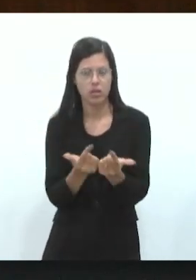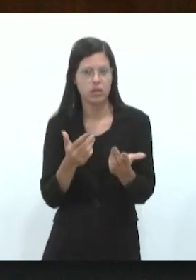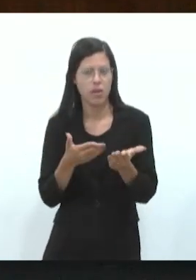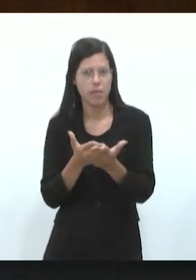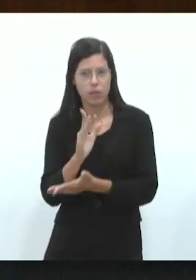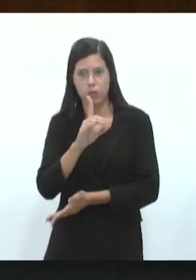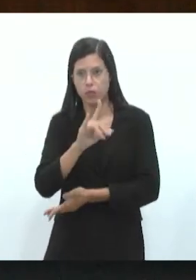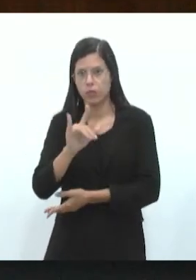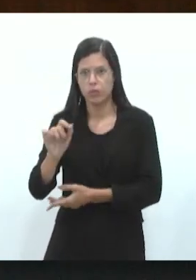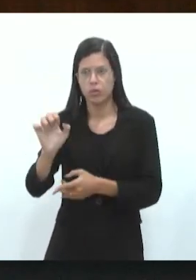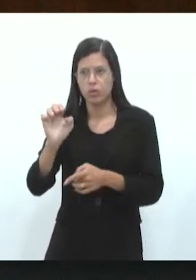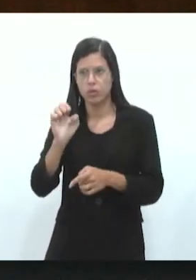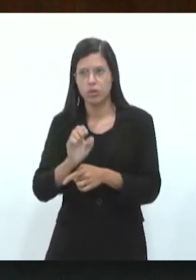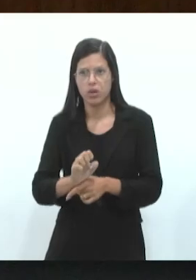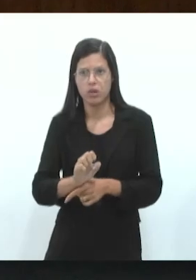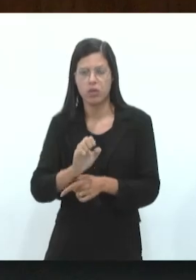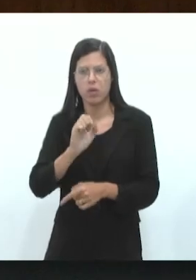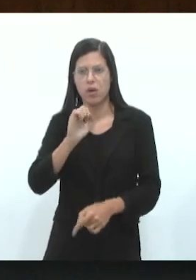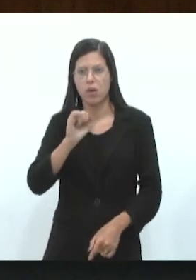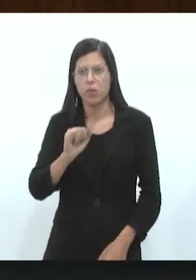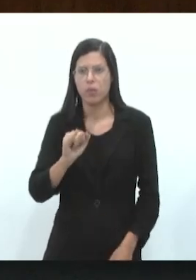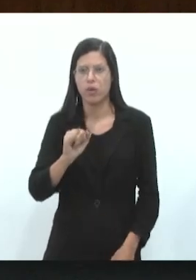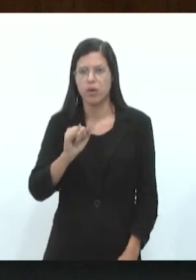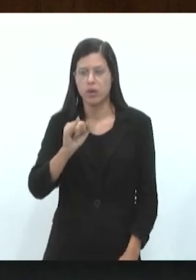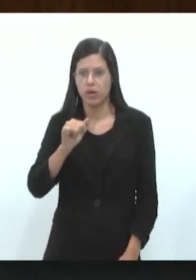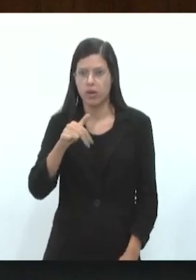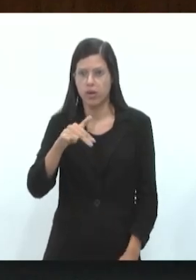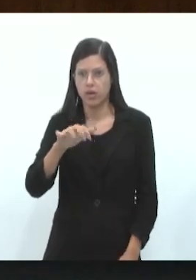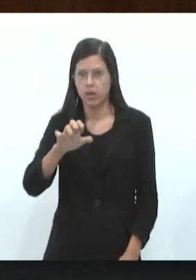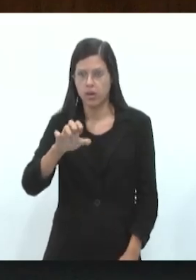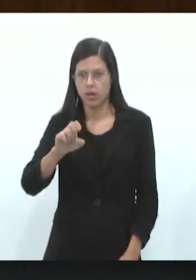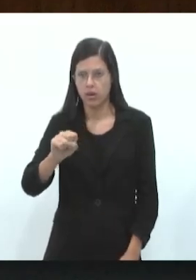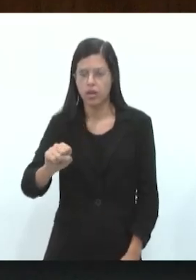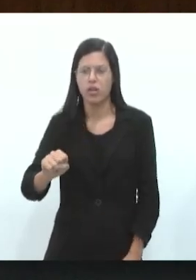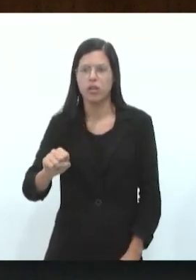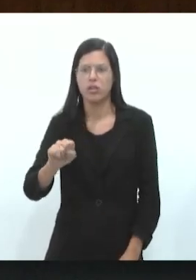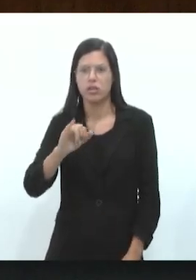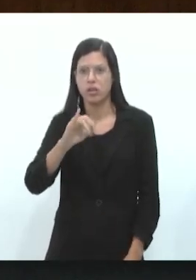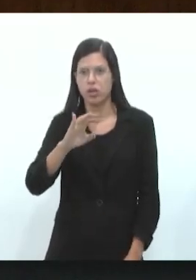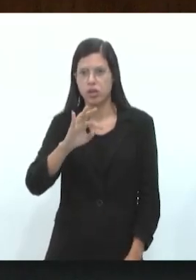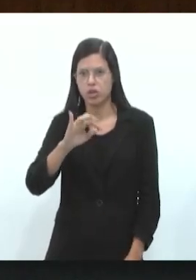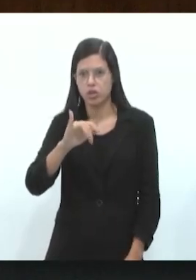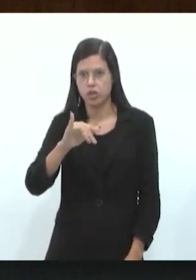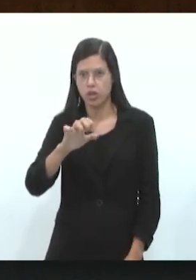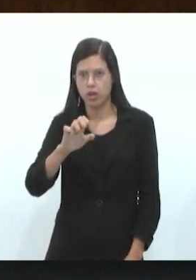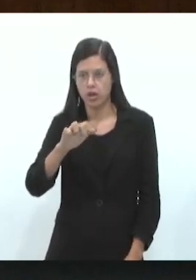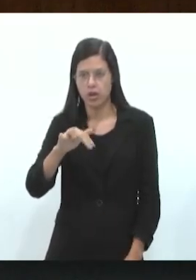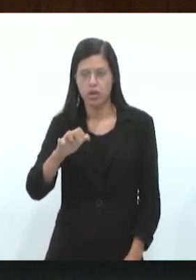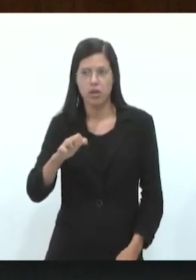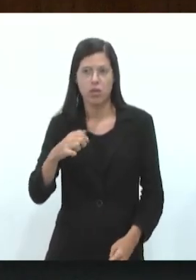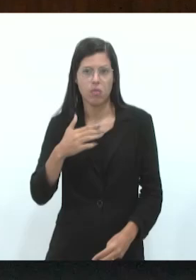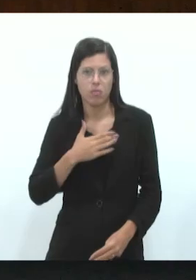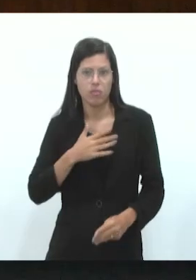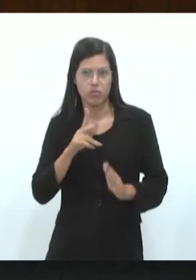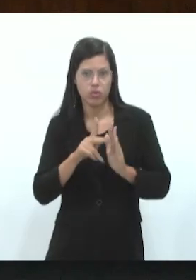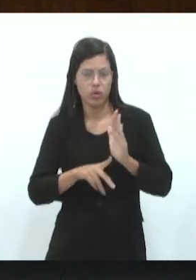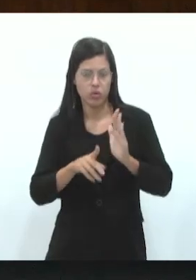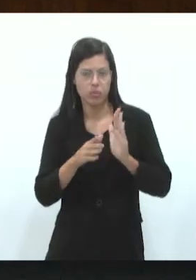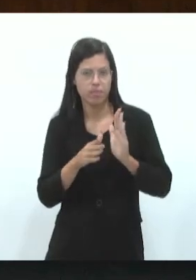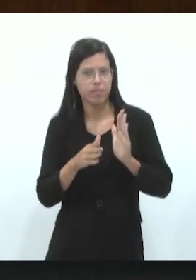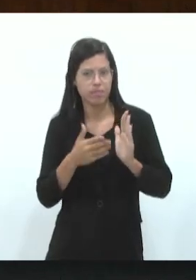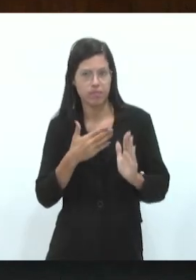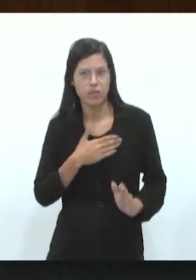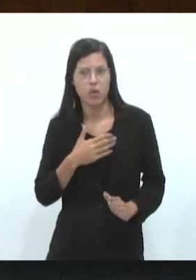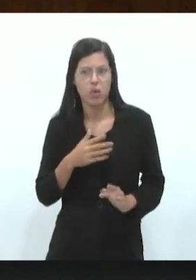Dia Estadual Inês Etienne Romeu, uma lei de minha autoria, um projeto que foi aprovado, mas covardemente foi vetado